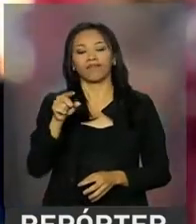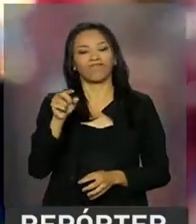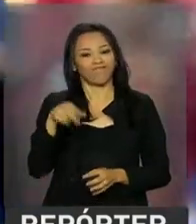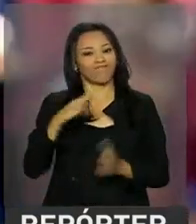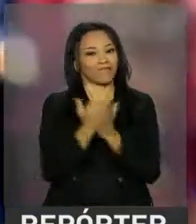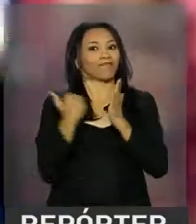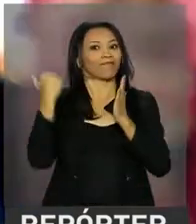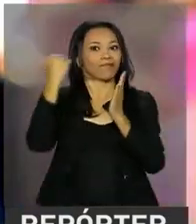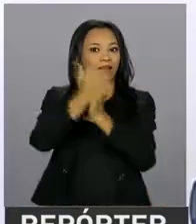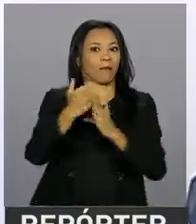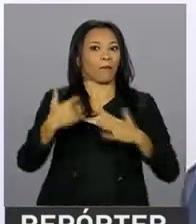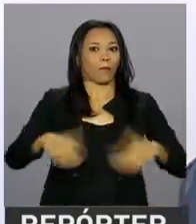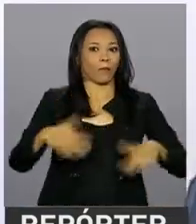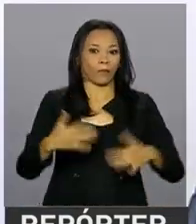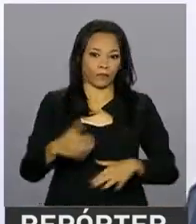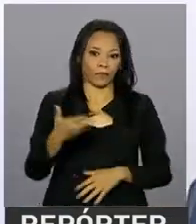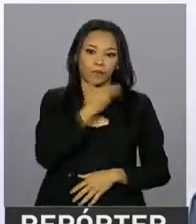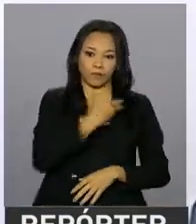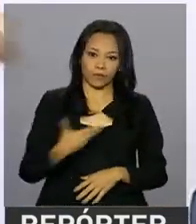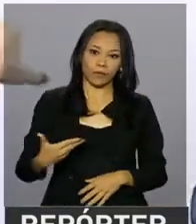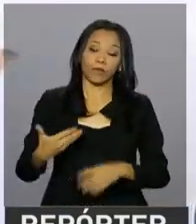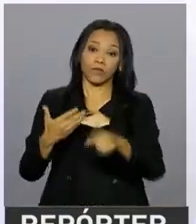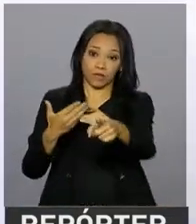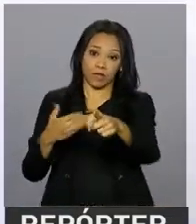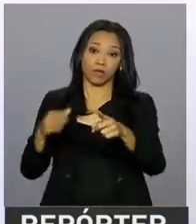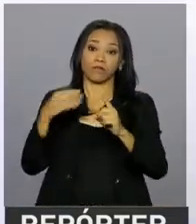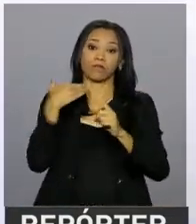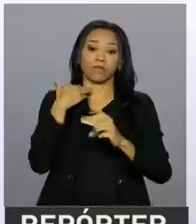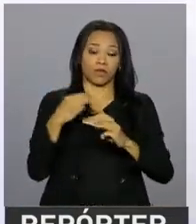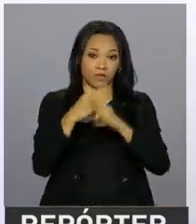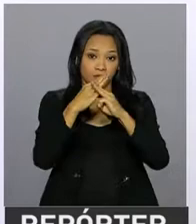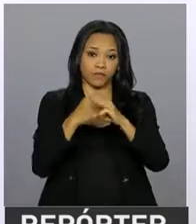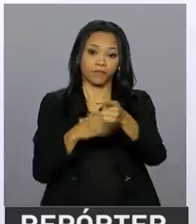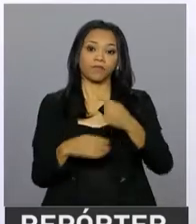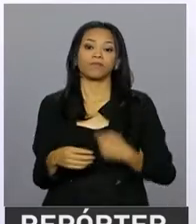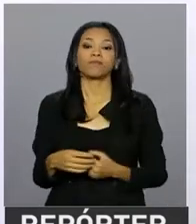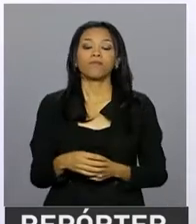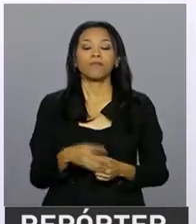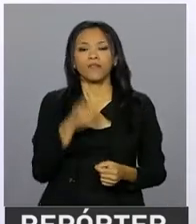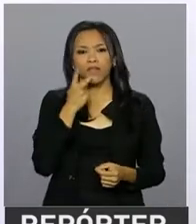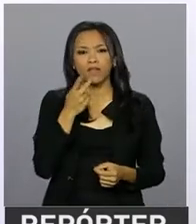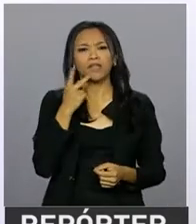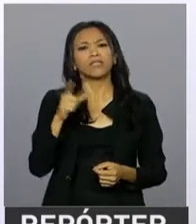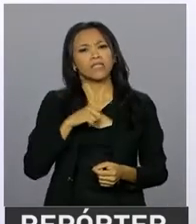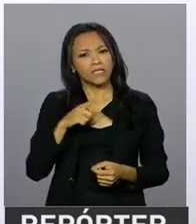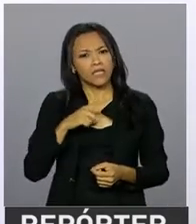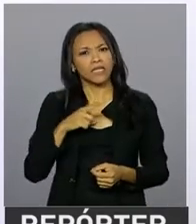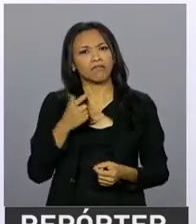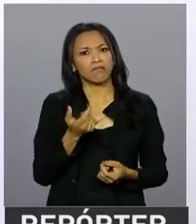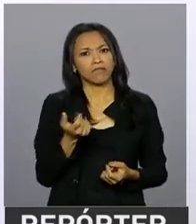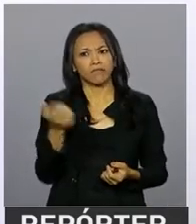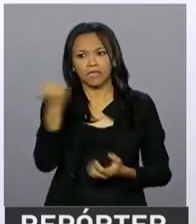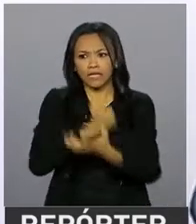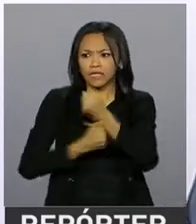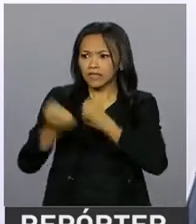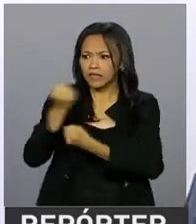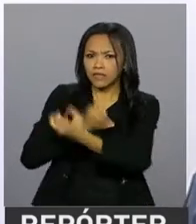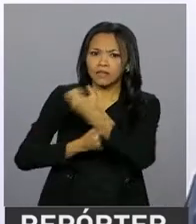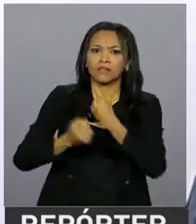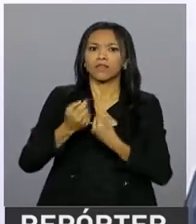inicial da caixa um grande volume de saques e vai na nossa avaliação vai